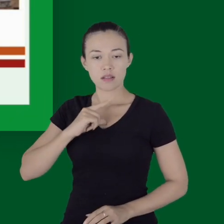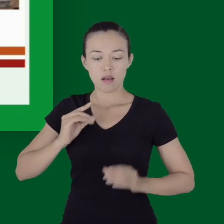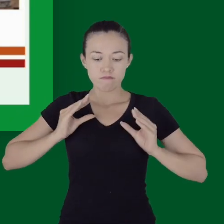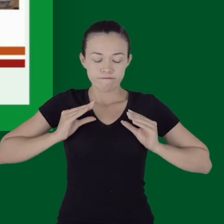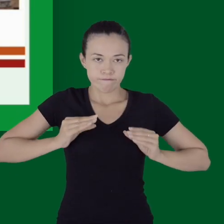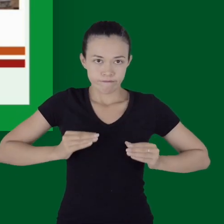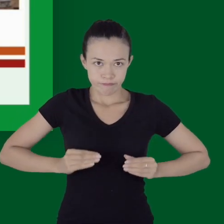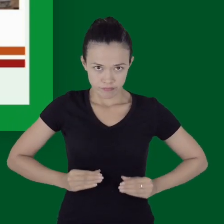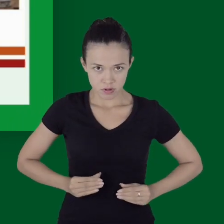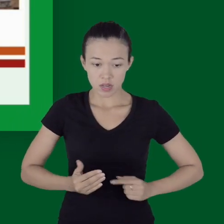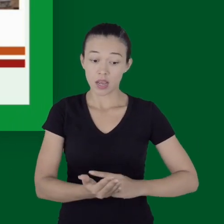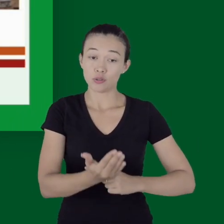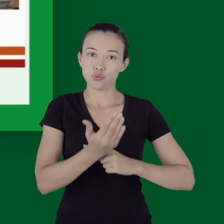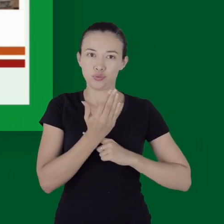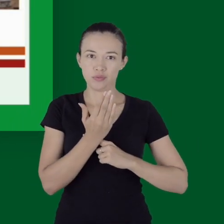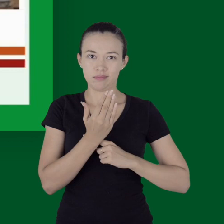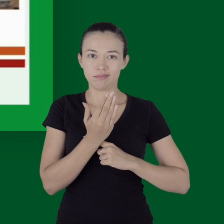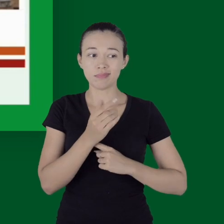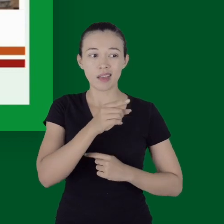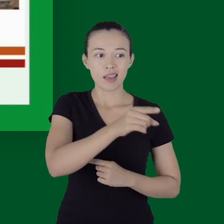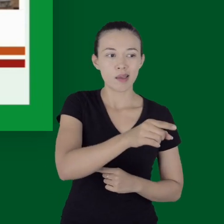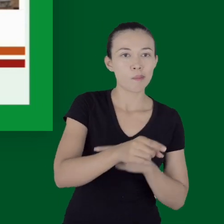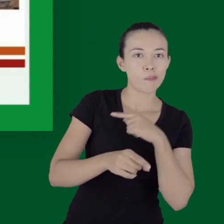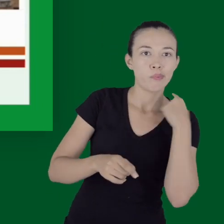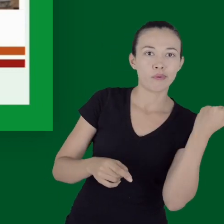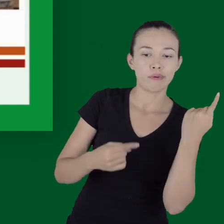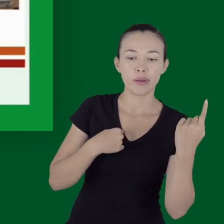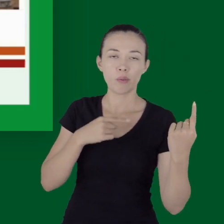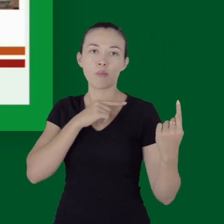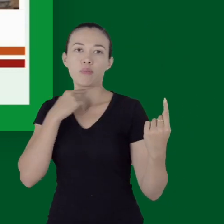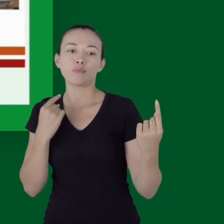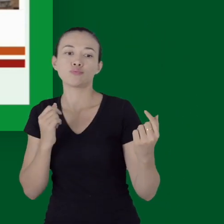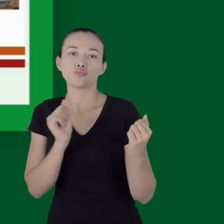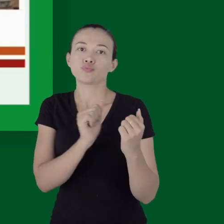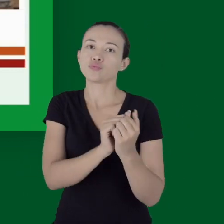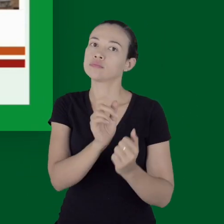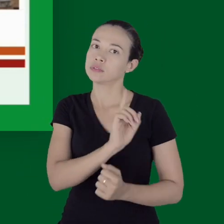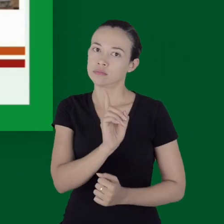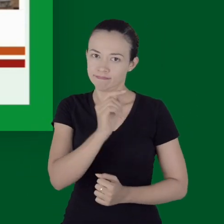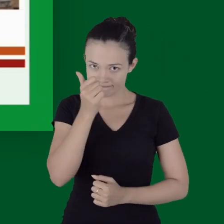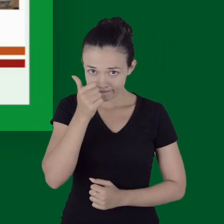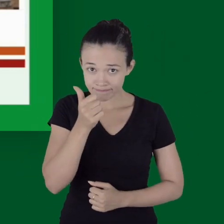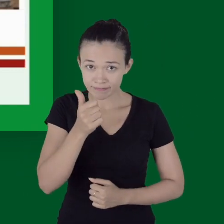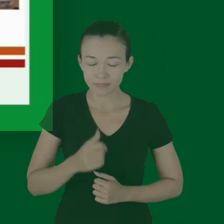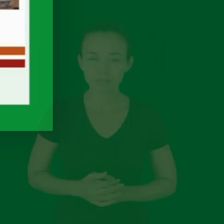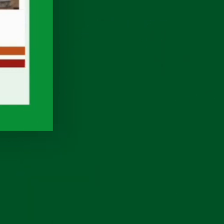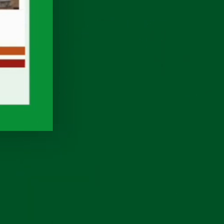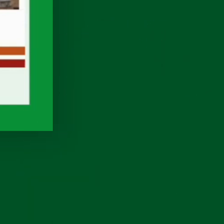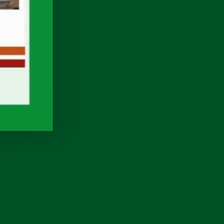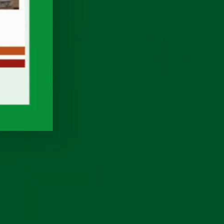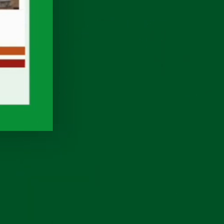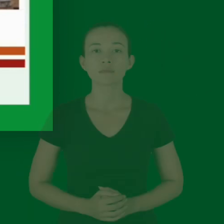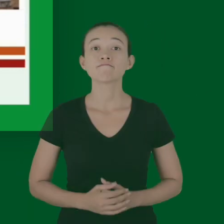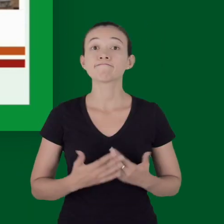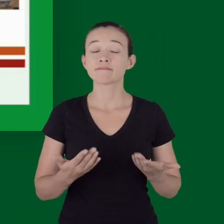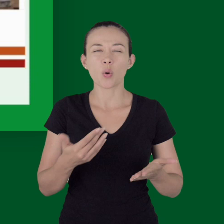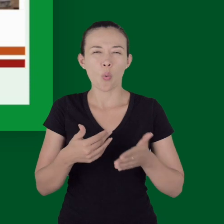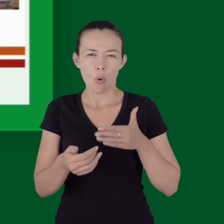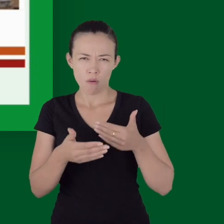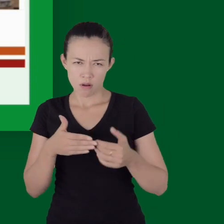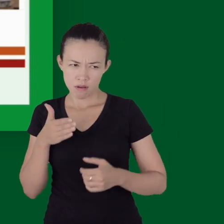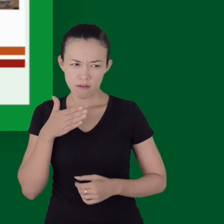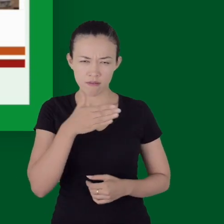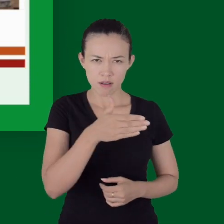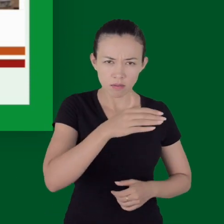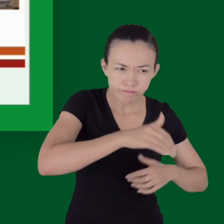né? Sempre com um dispositivo de flutuação individual, para que esse socorrista não vire mais uma vítima, né? Então,